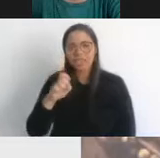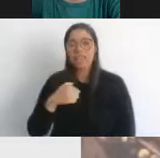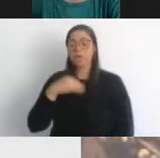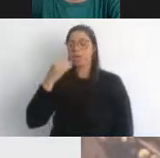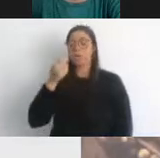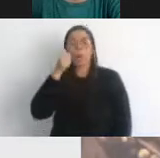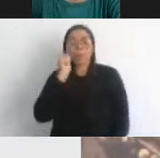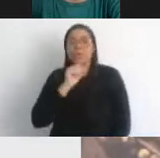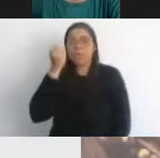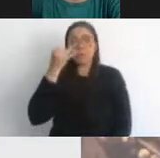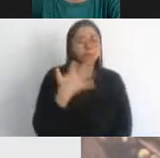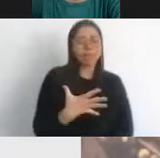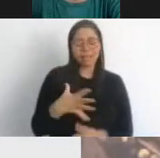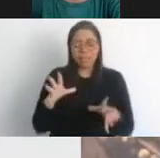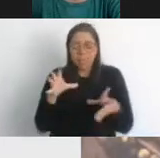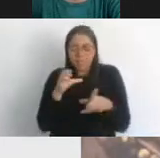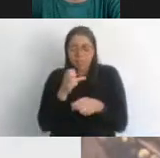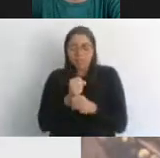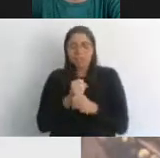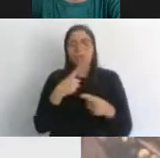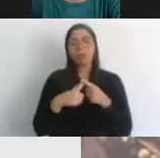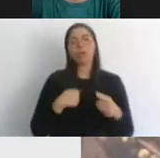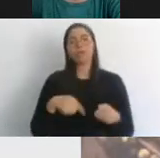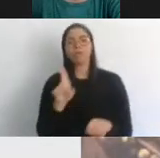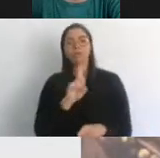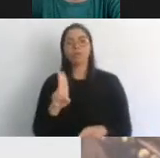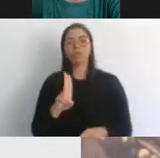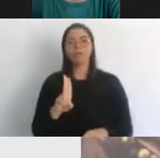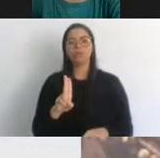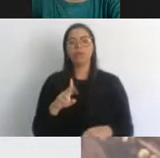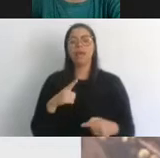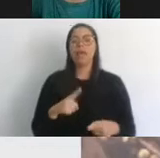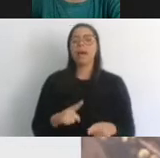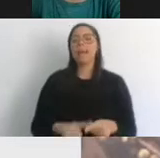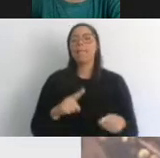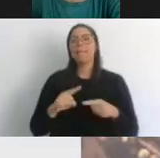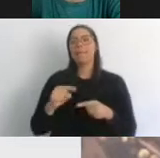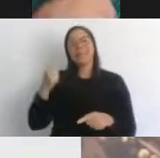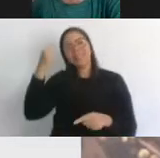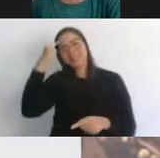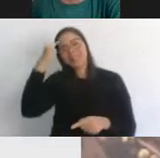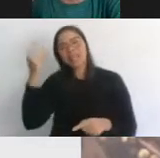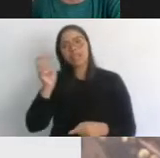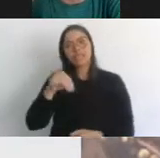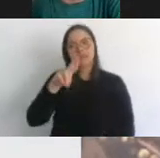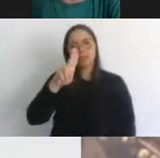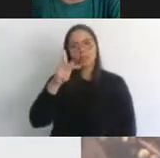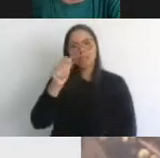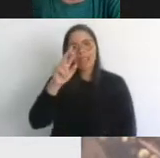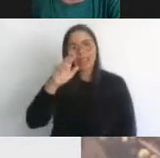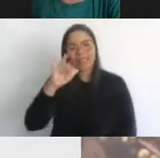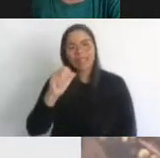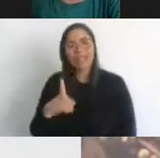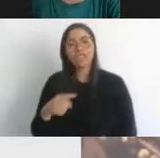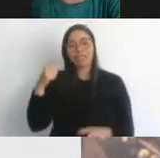porque eu não uso tá é mas essa ideia de mulher mulher idade também ela